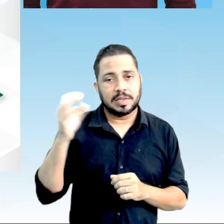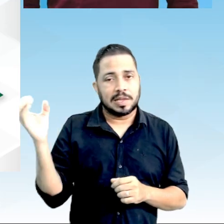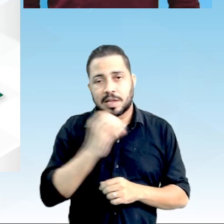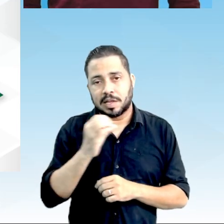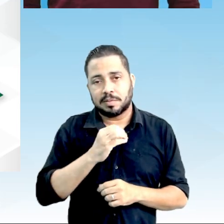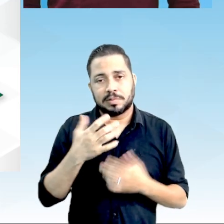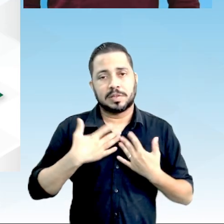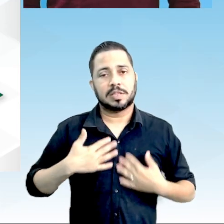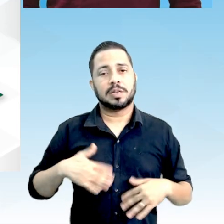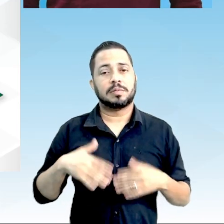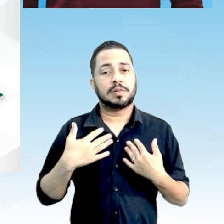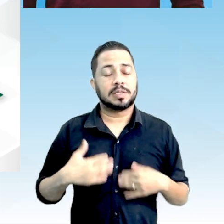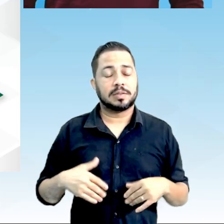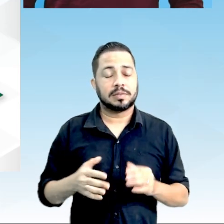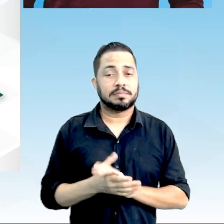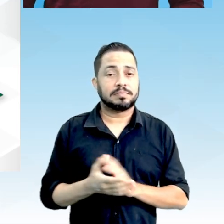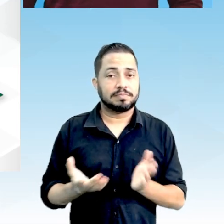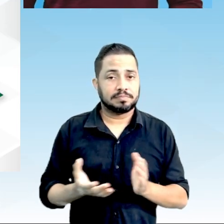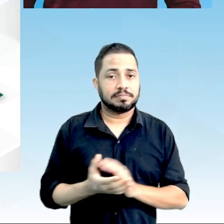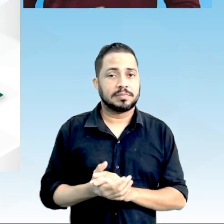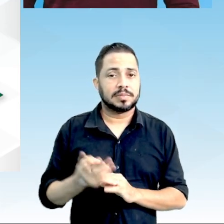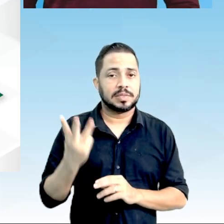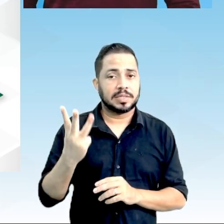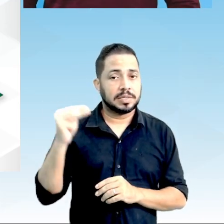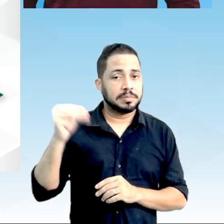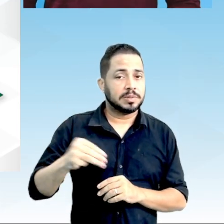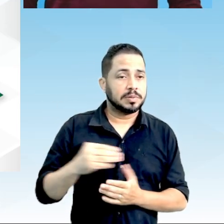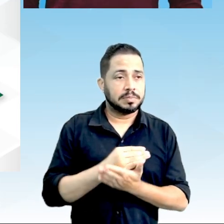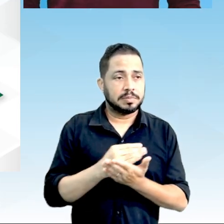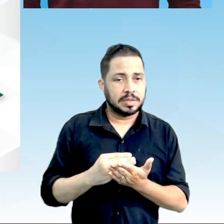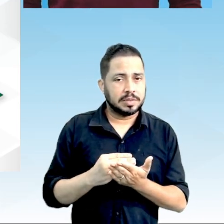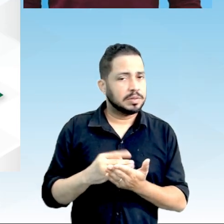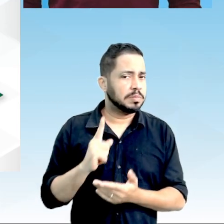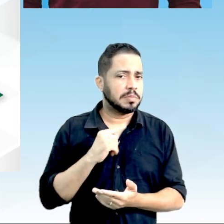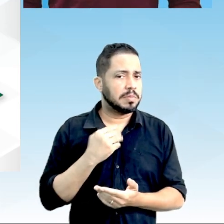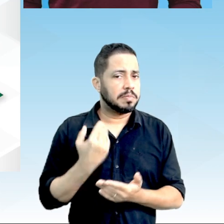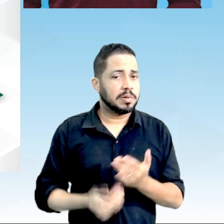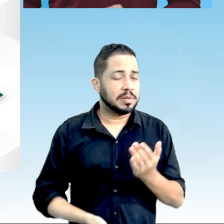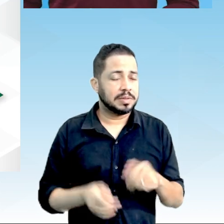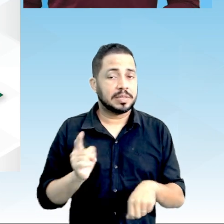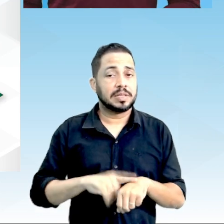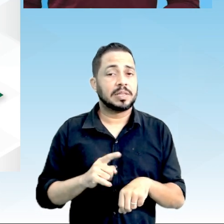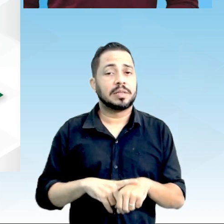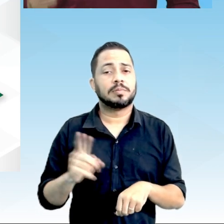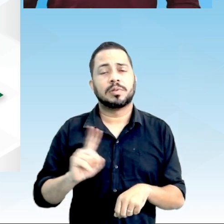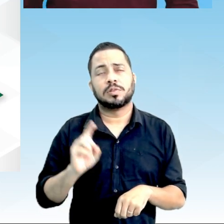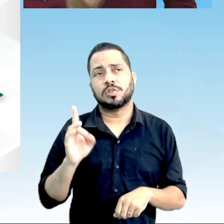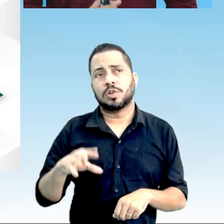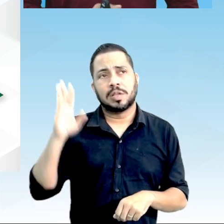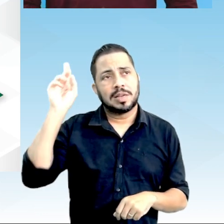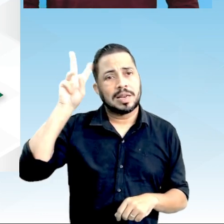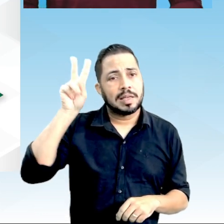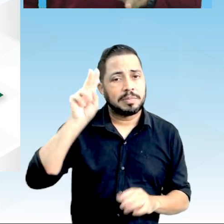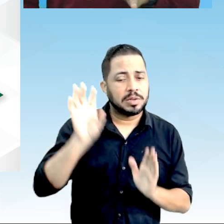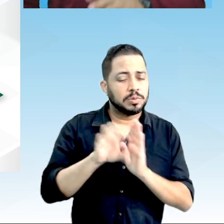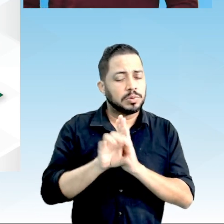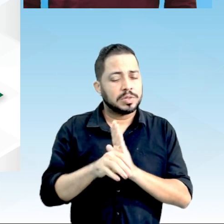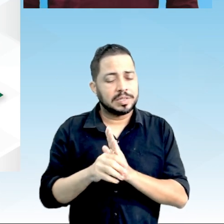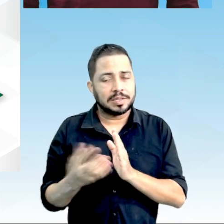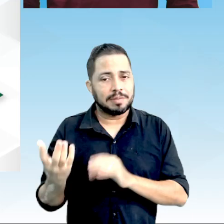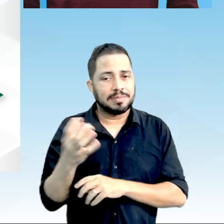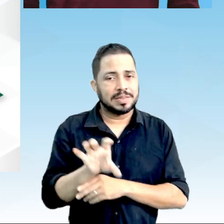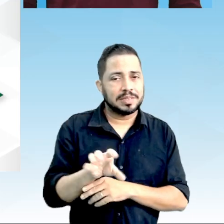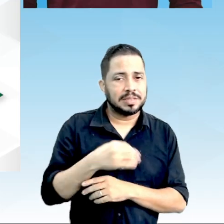Rápido e tranquilo para fazer? Olha, 3 minutos e meio, tu não pode perder tempo não. É só lembrar do conceito e aplicar. Eu